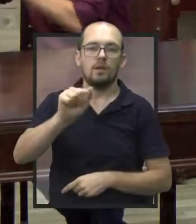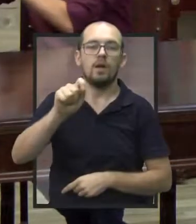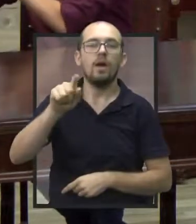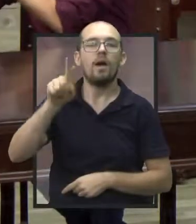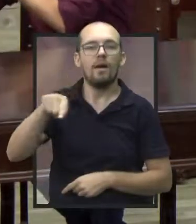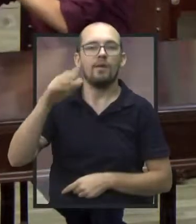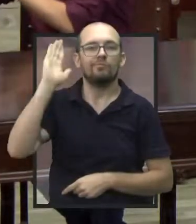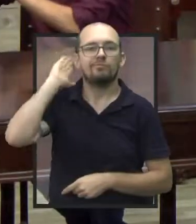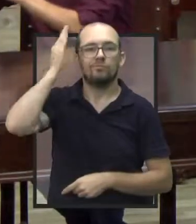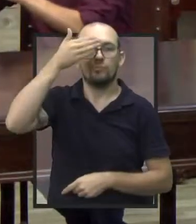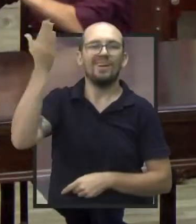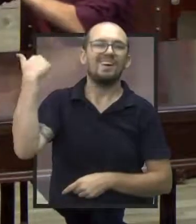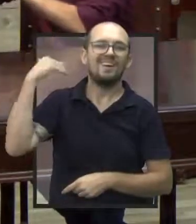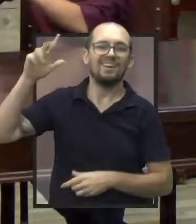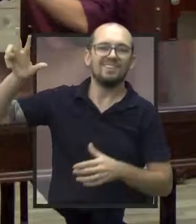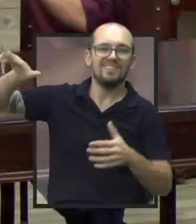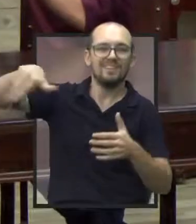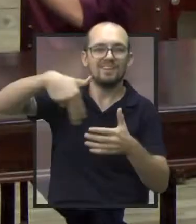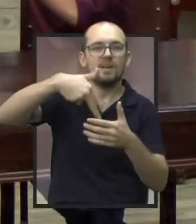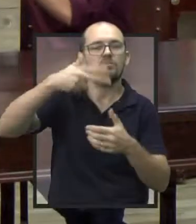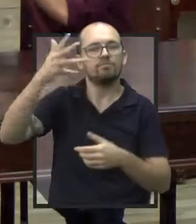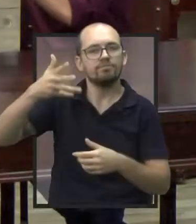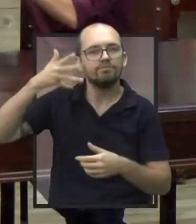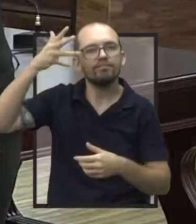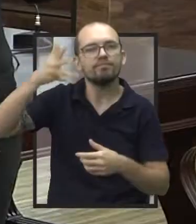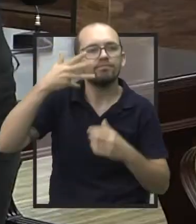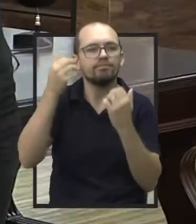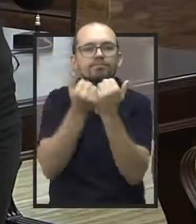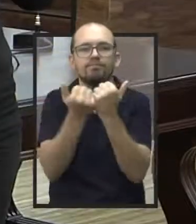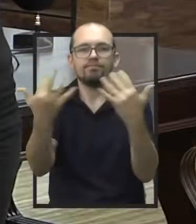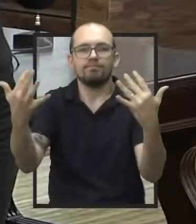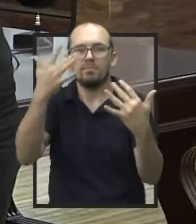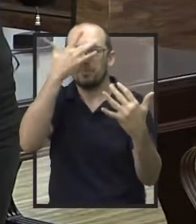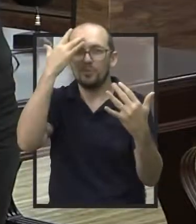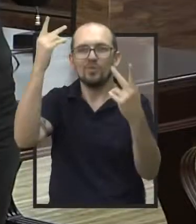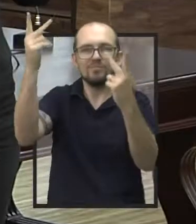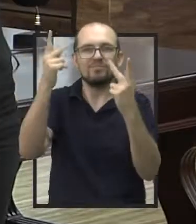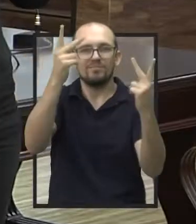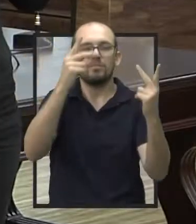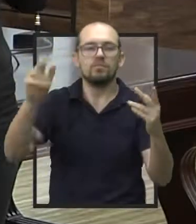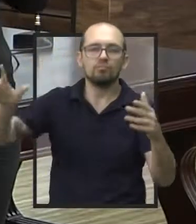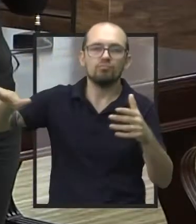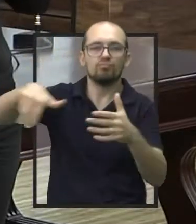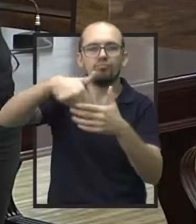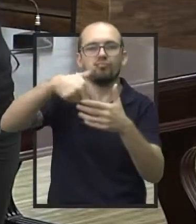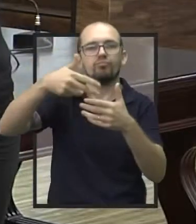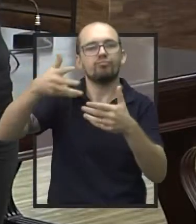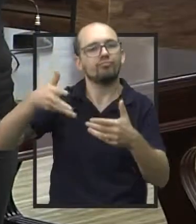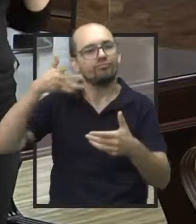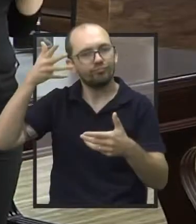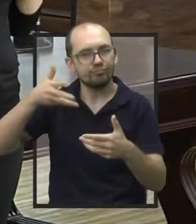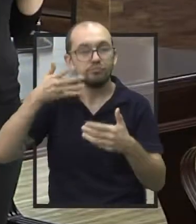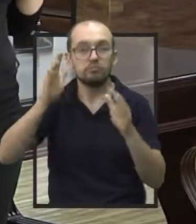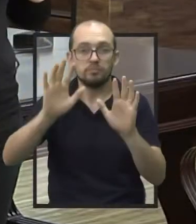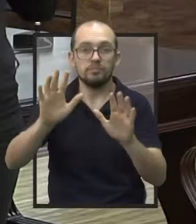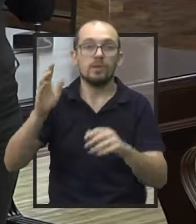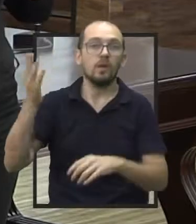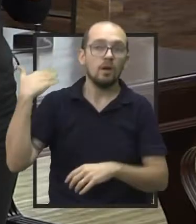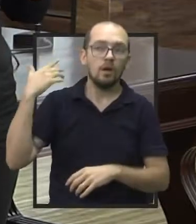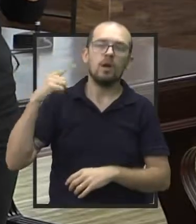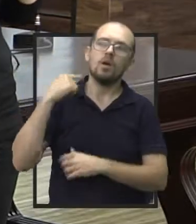câmara fazendo uma palestra para a associação e convidados que estiveram aqui presentes nós tivemos a